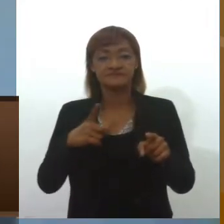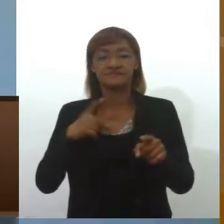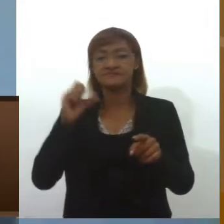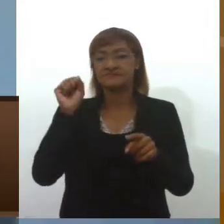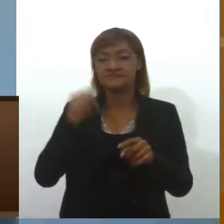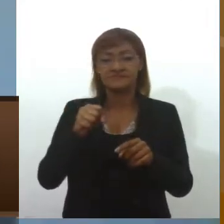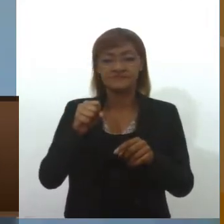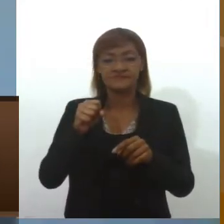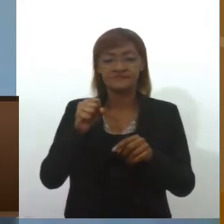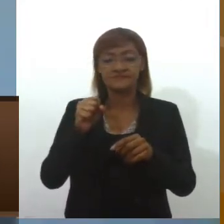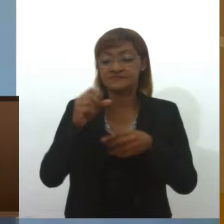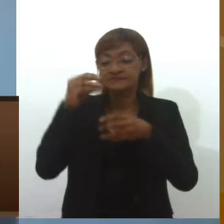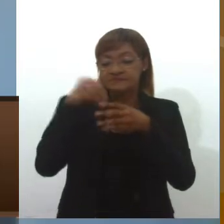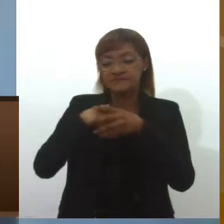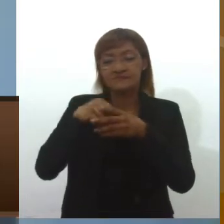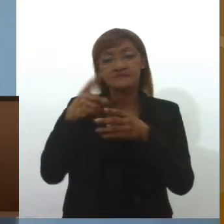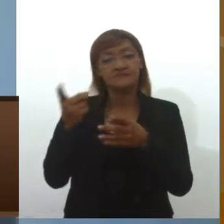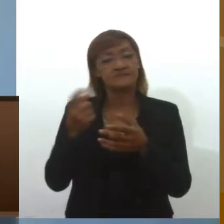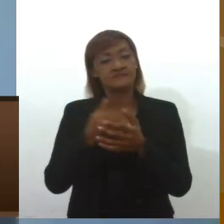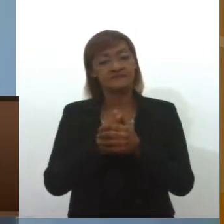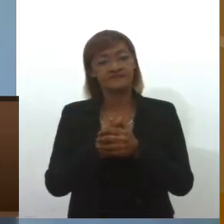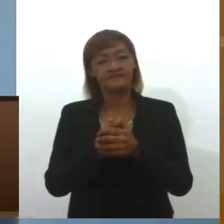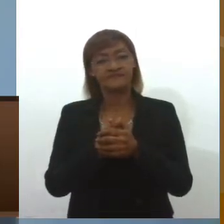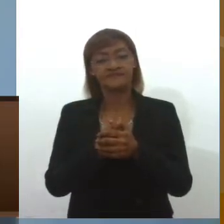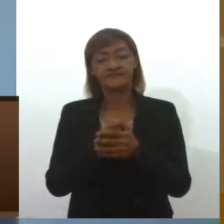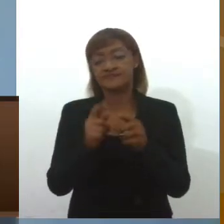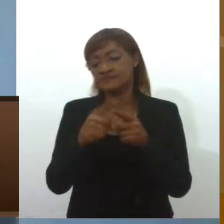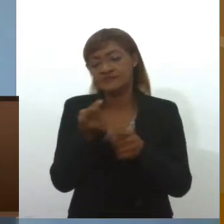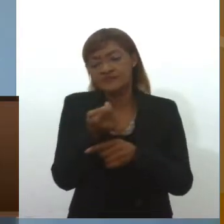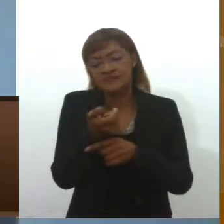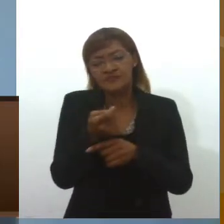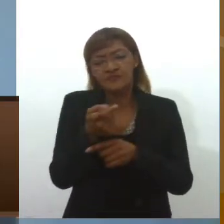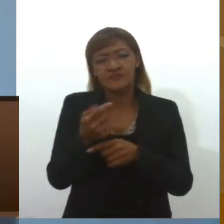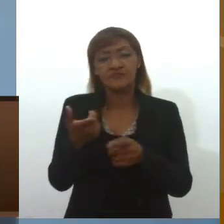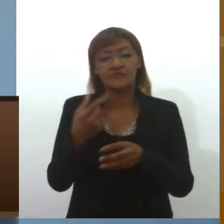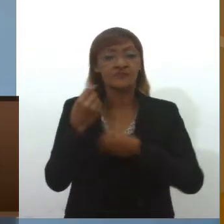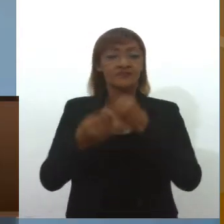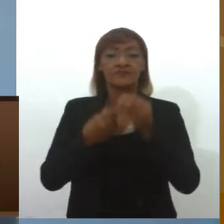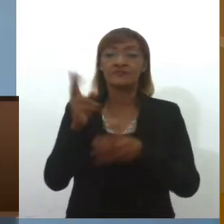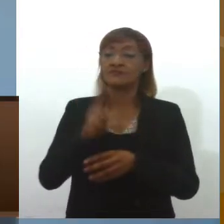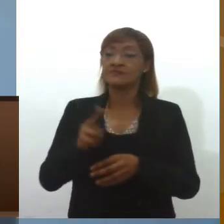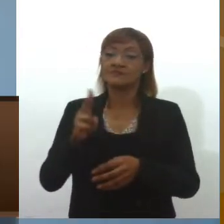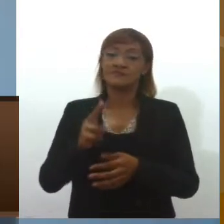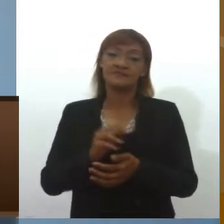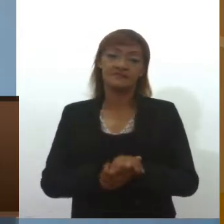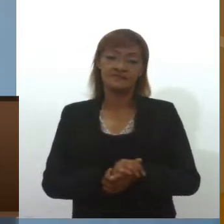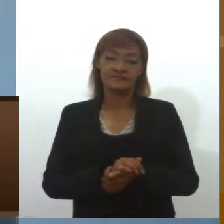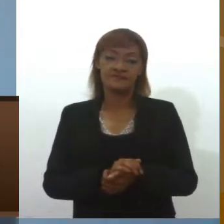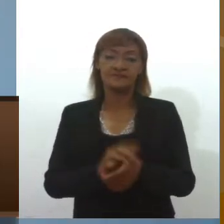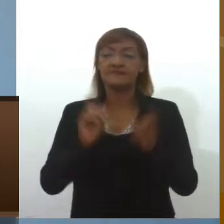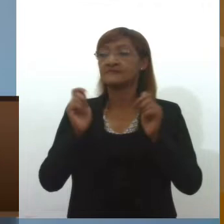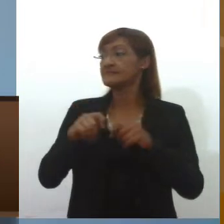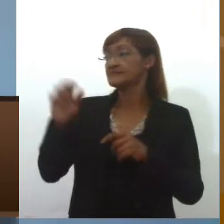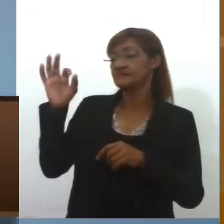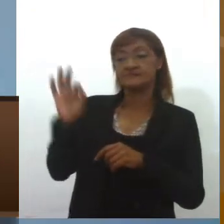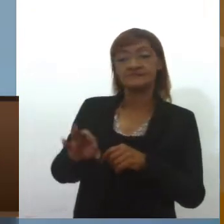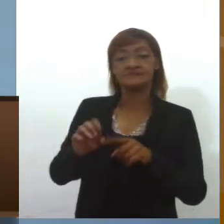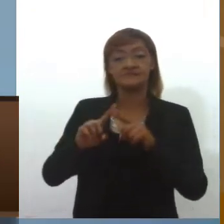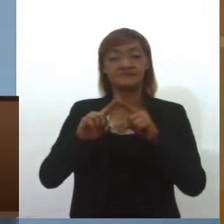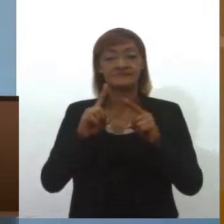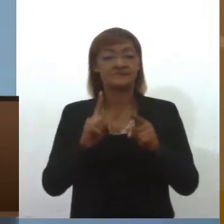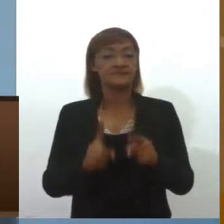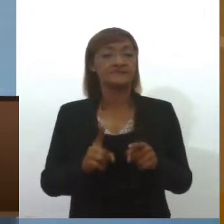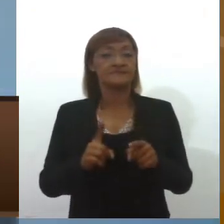que potencializaram e muito esses desajustes globais. Nós poderíamos estar com a inflação, mas não ao nível que